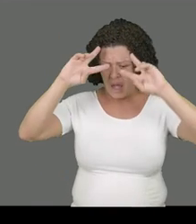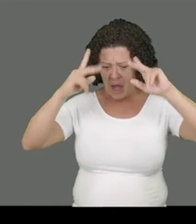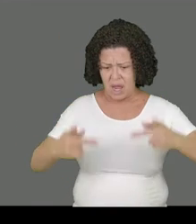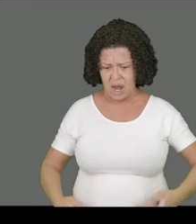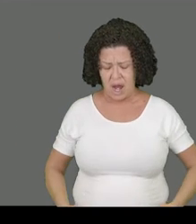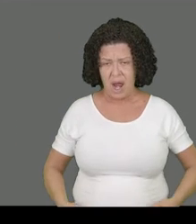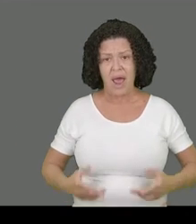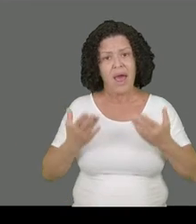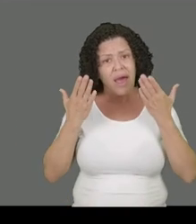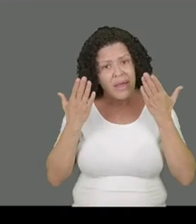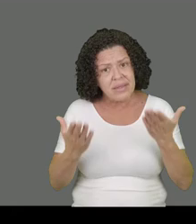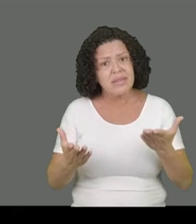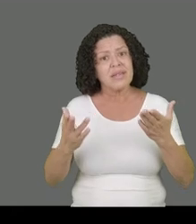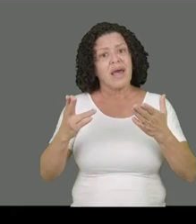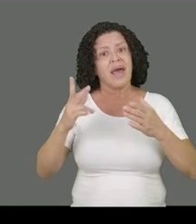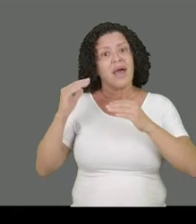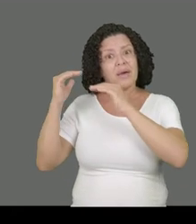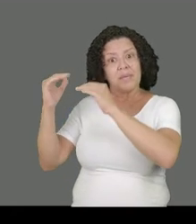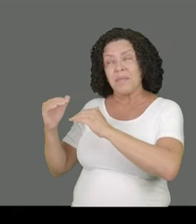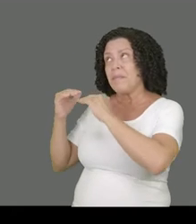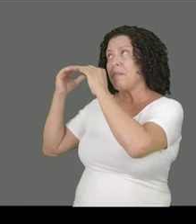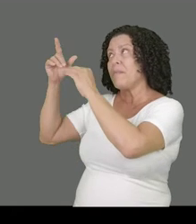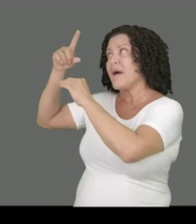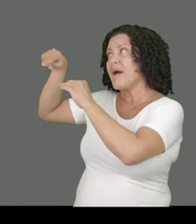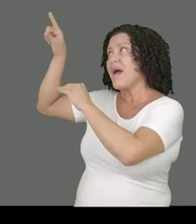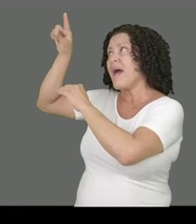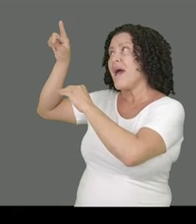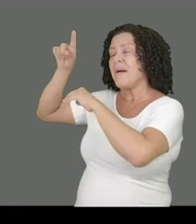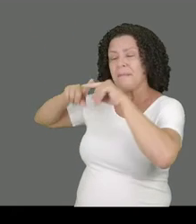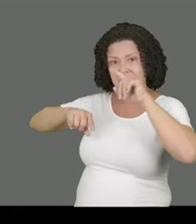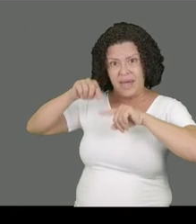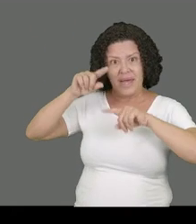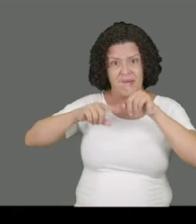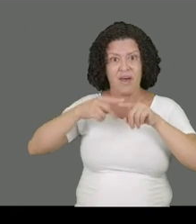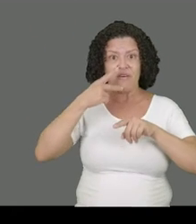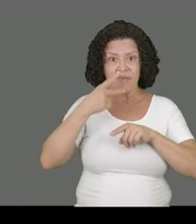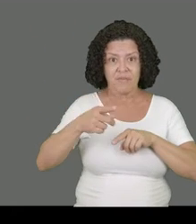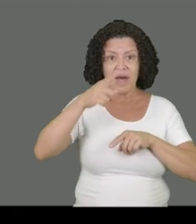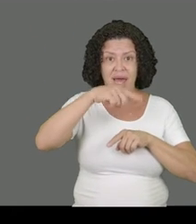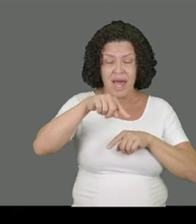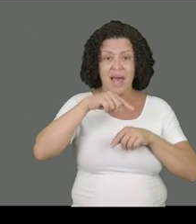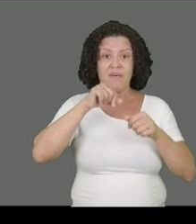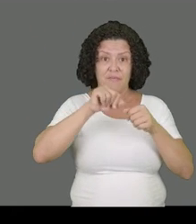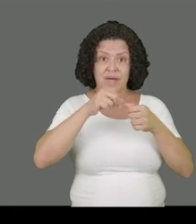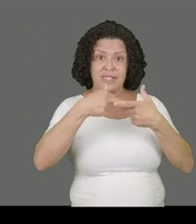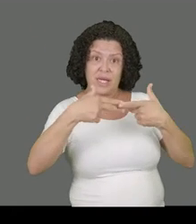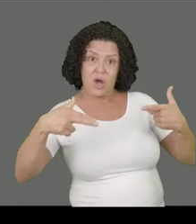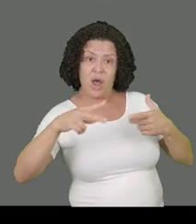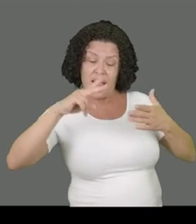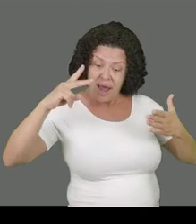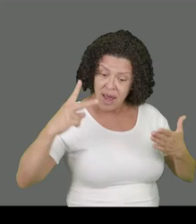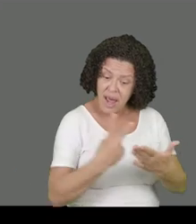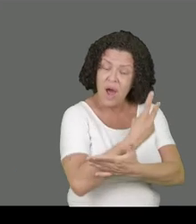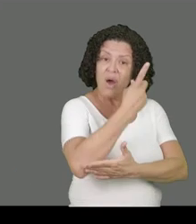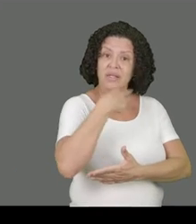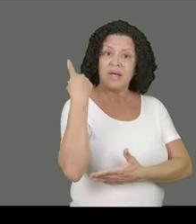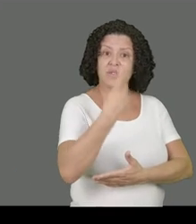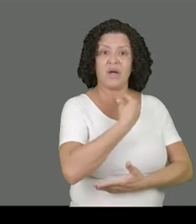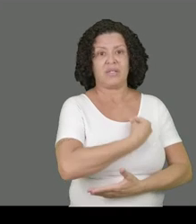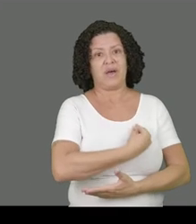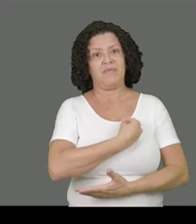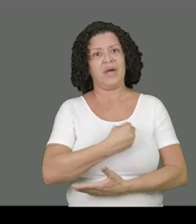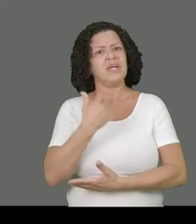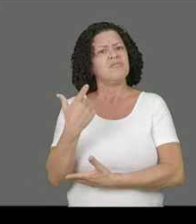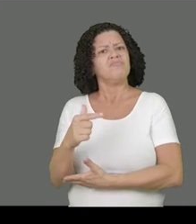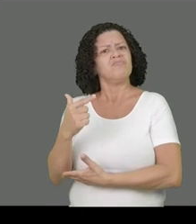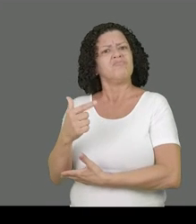das criaturas. É dessa forma que o mais alto, a nível material, faz com que as coisas